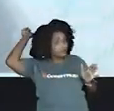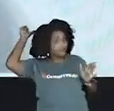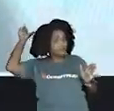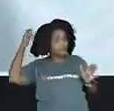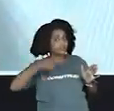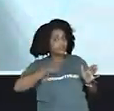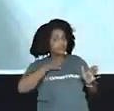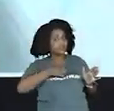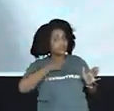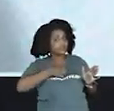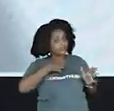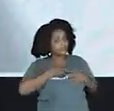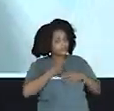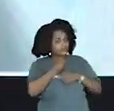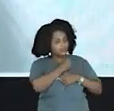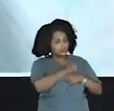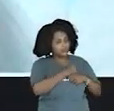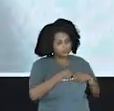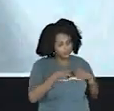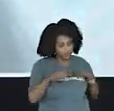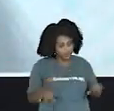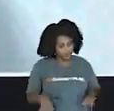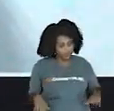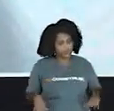frango Steel os dominavam